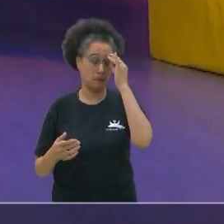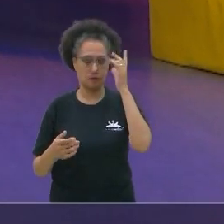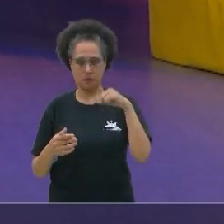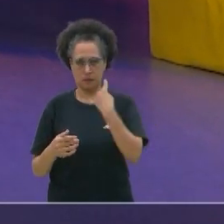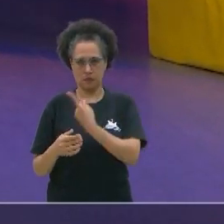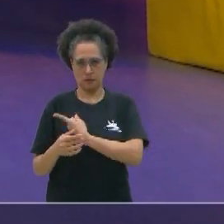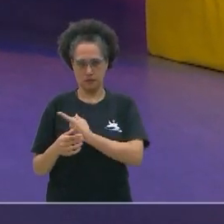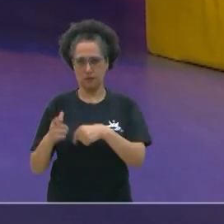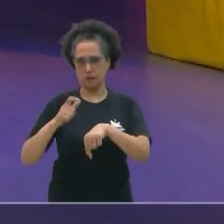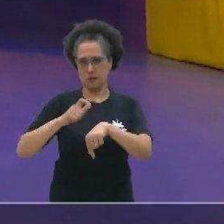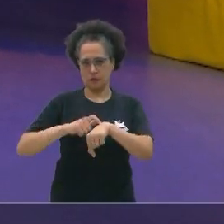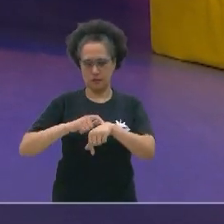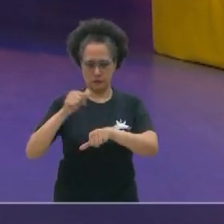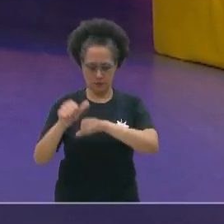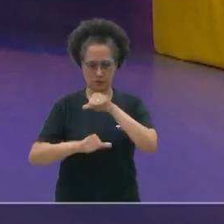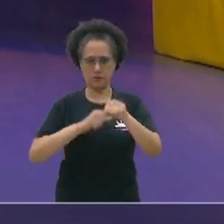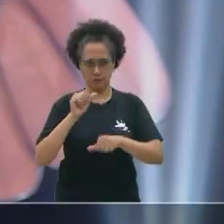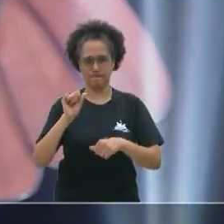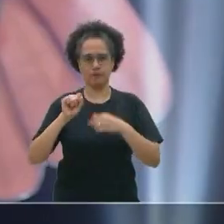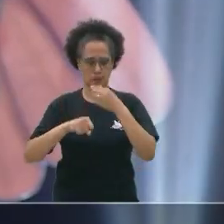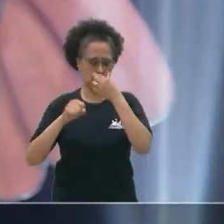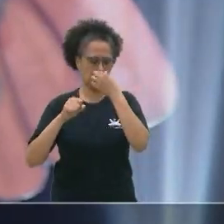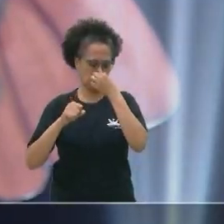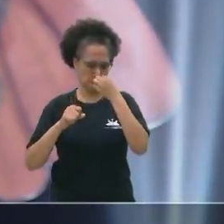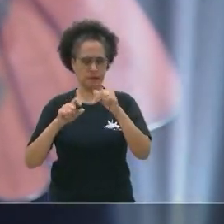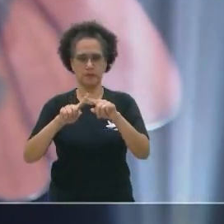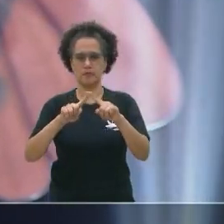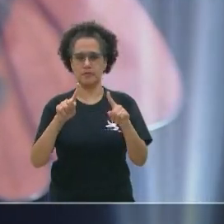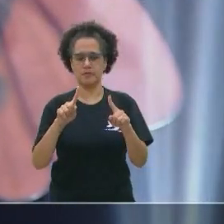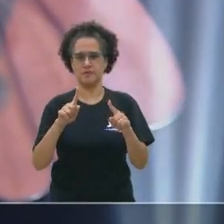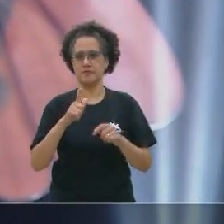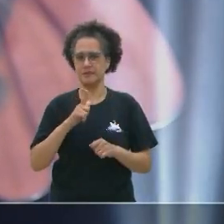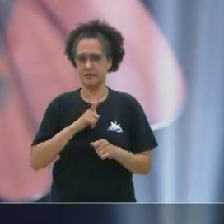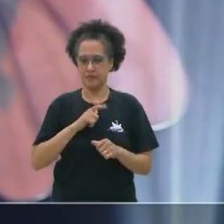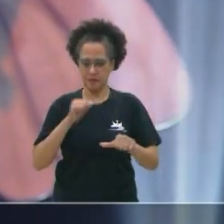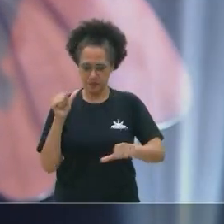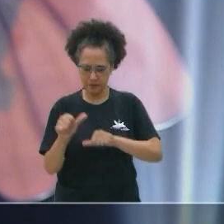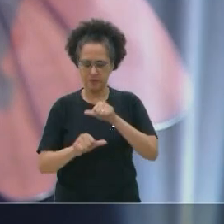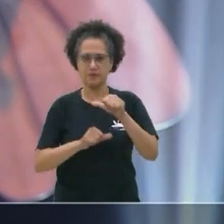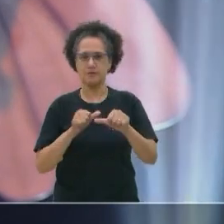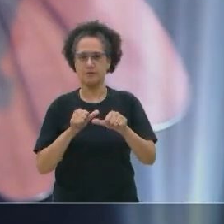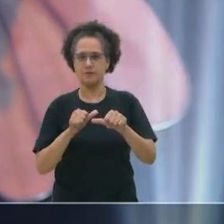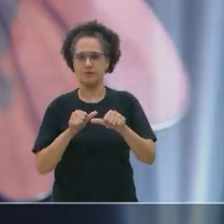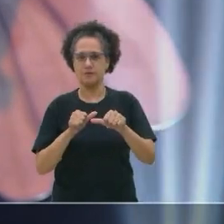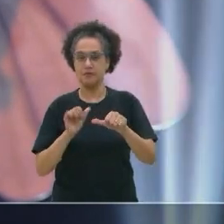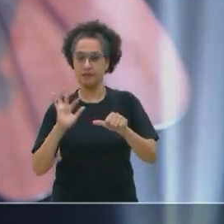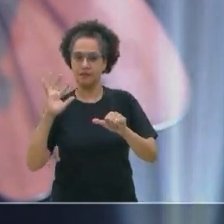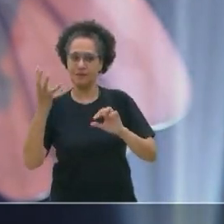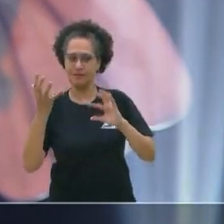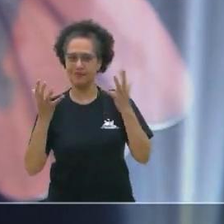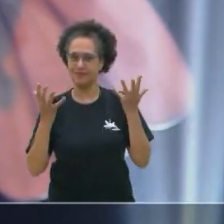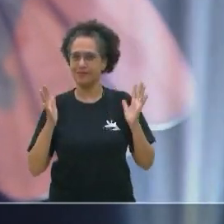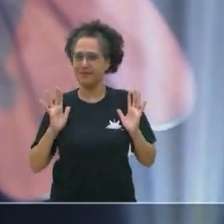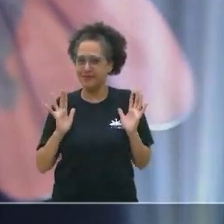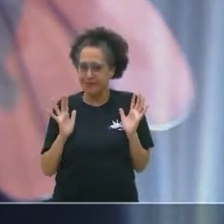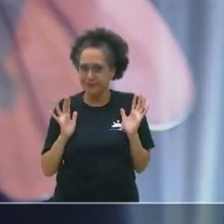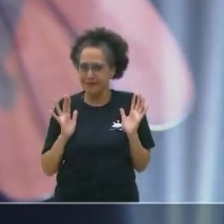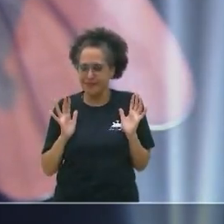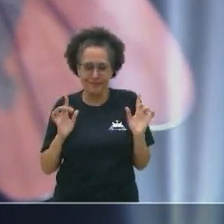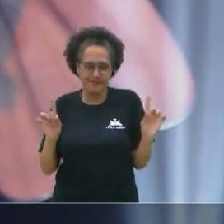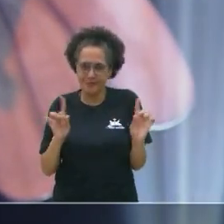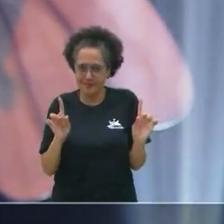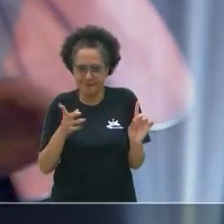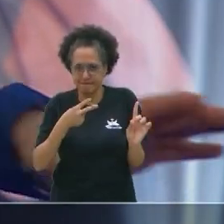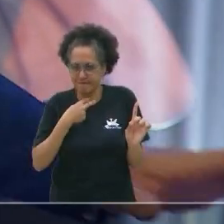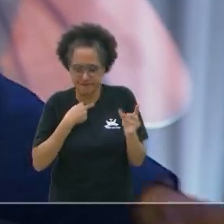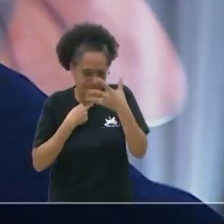estamos numa época de mudança, mas também esta mudança de época. Não podemos nos